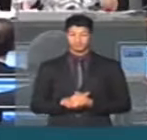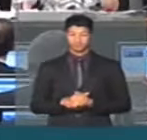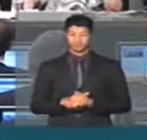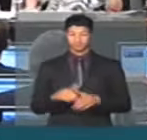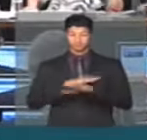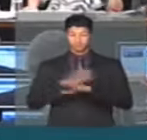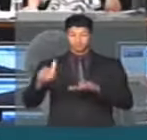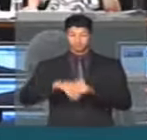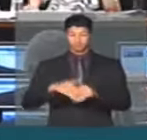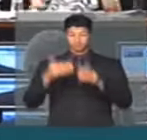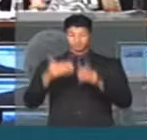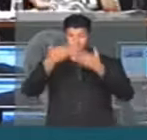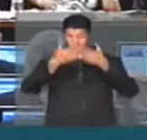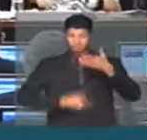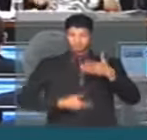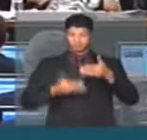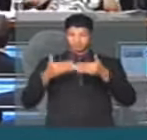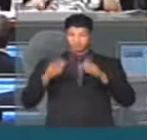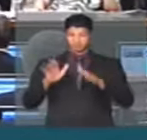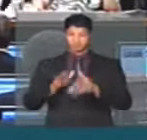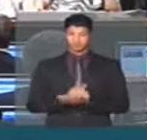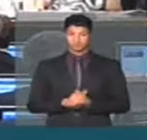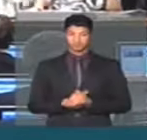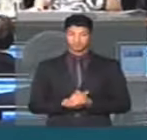Está encerrada a votação. Pode abrir o painel.